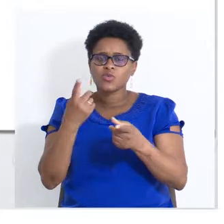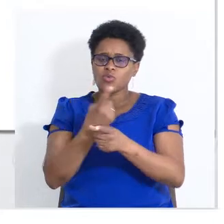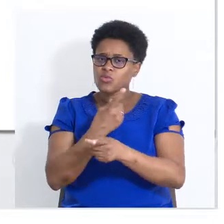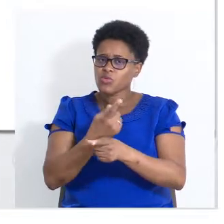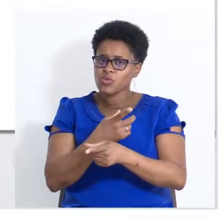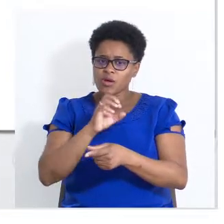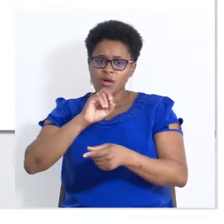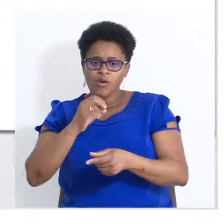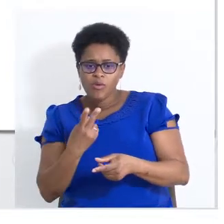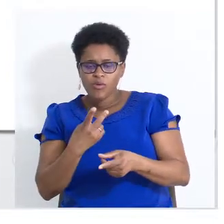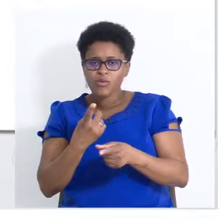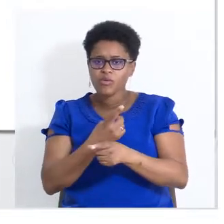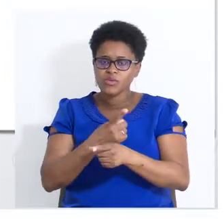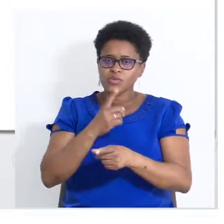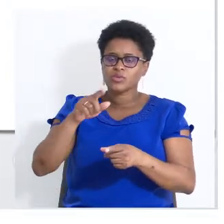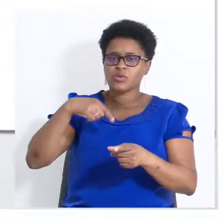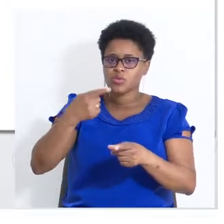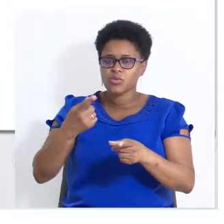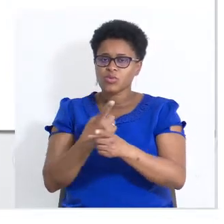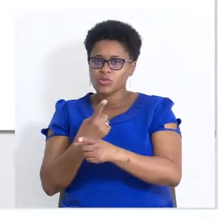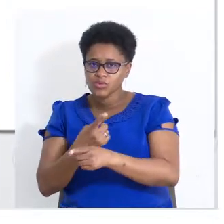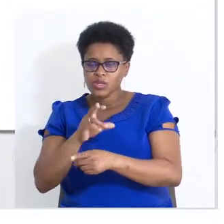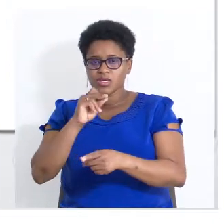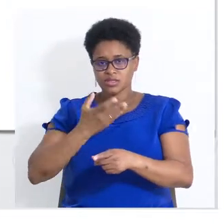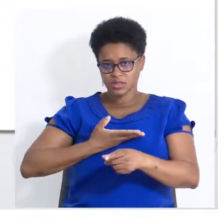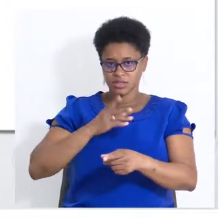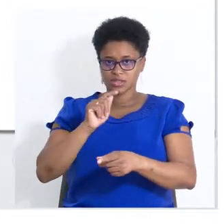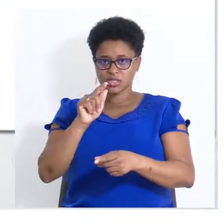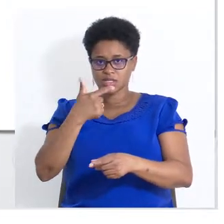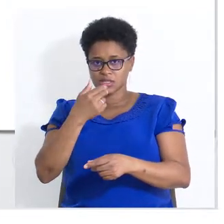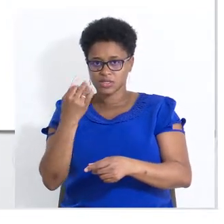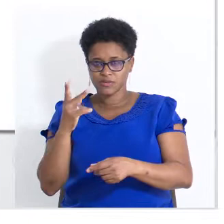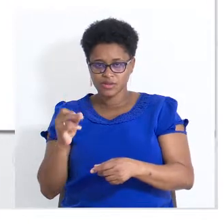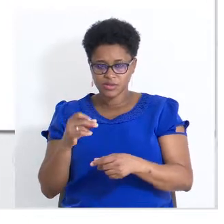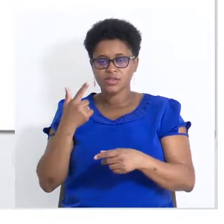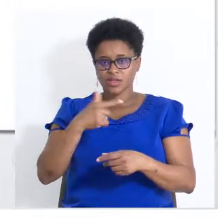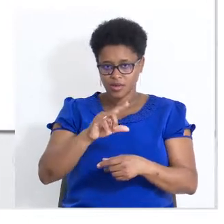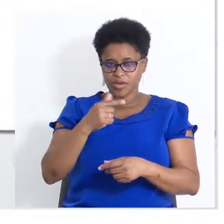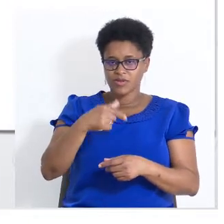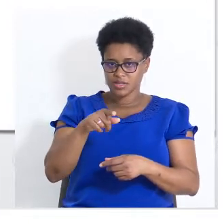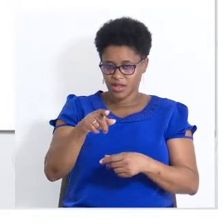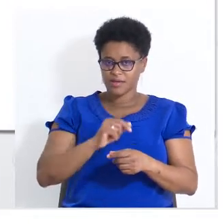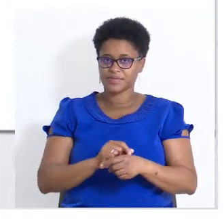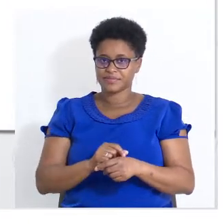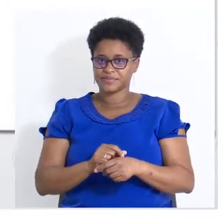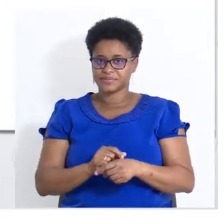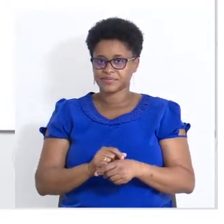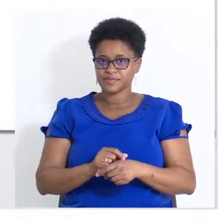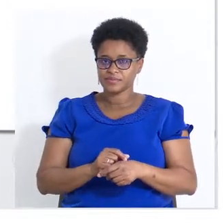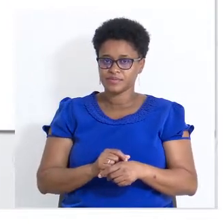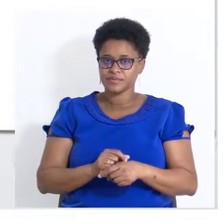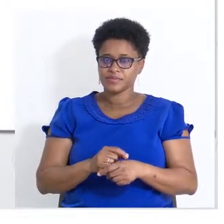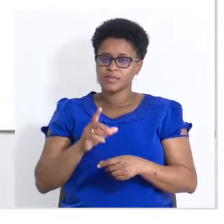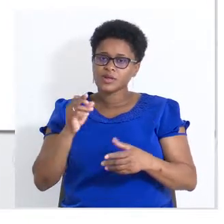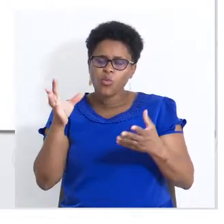o objeto ou então o produto com outros. A adjetivação também vais encontrar ali muita adjetivação.